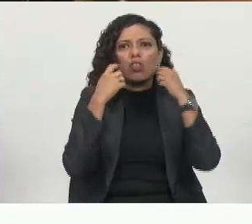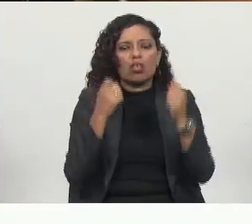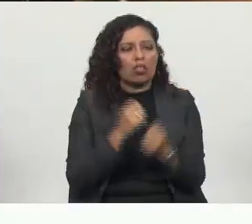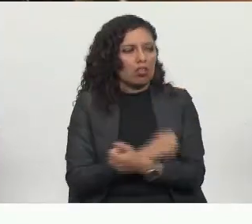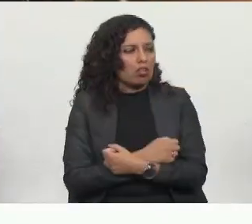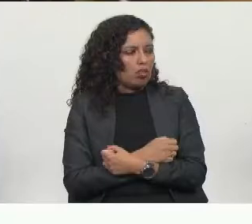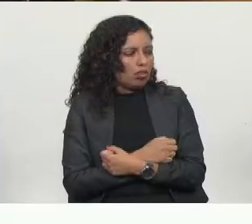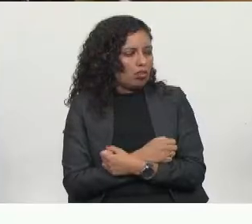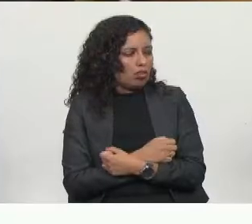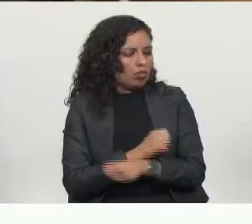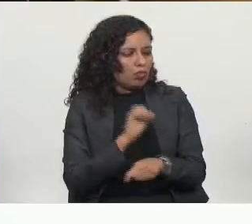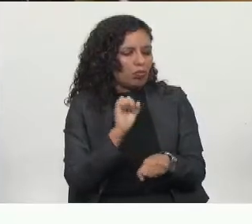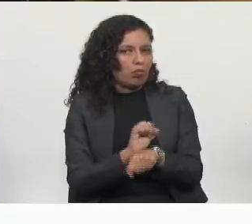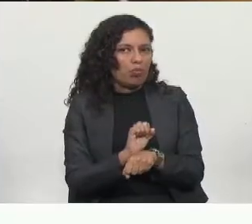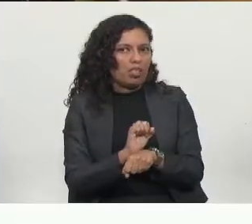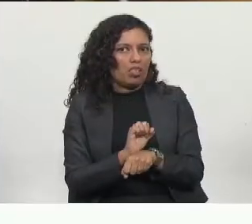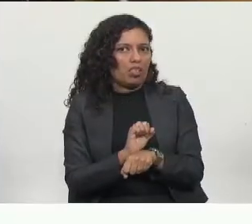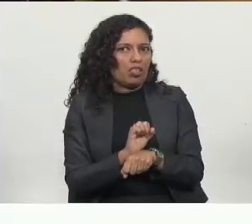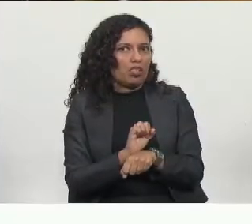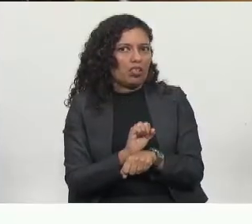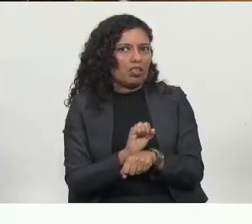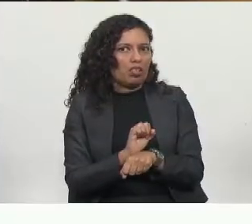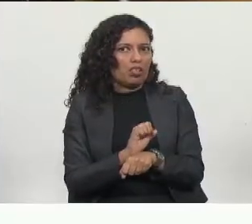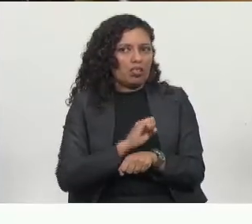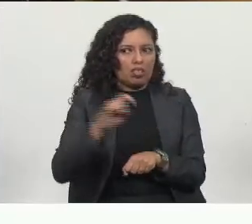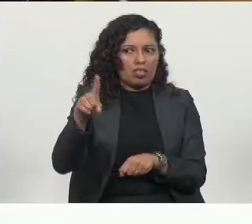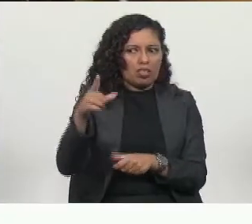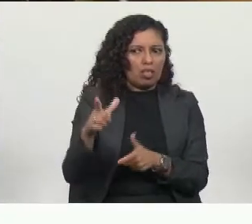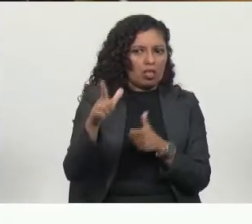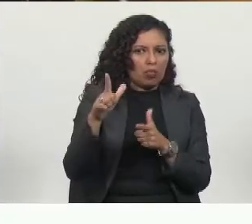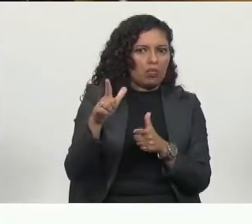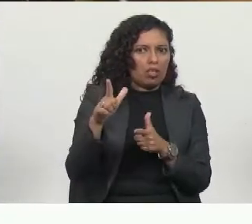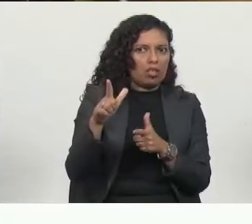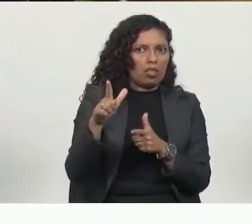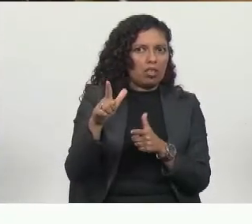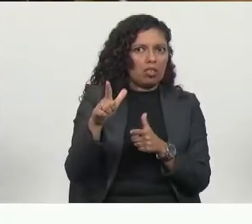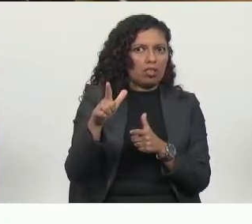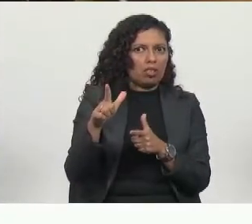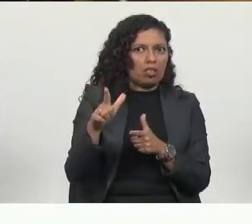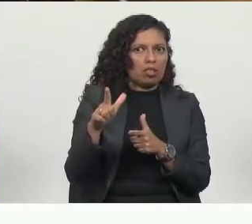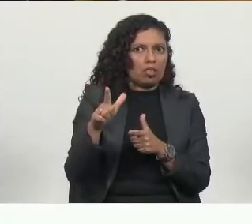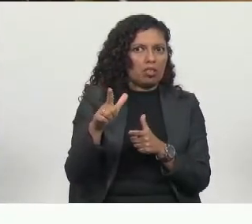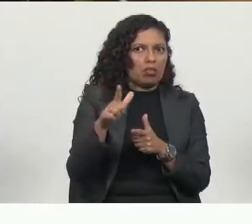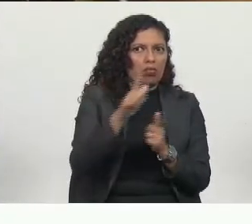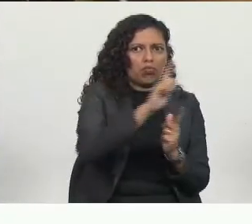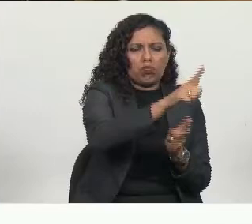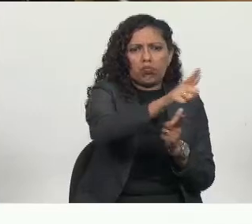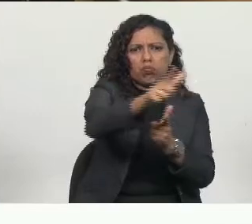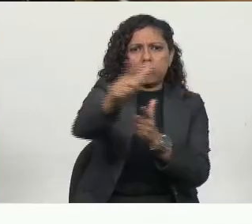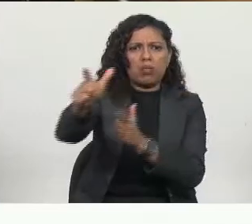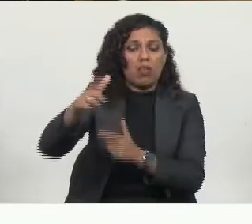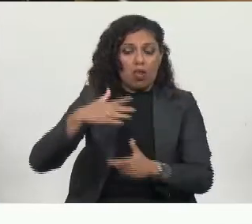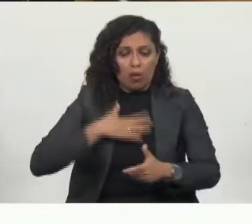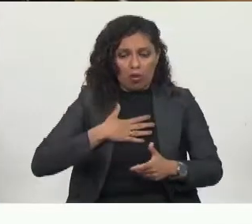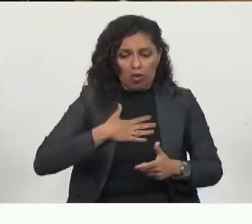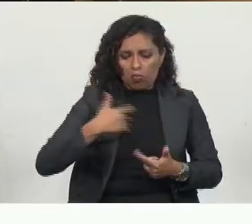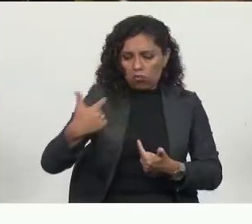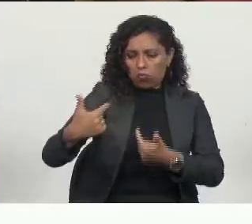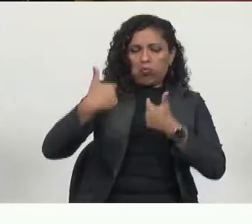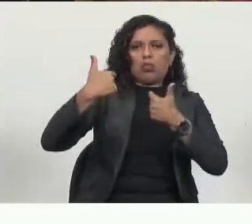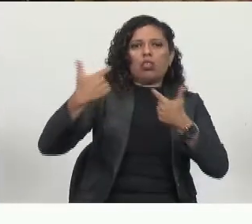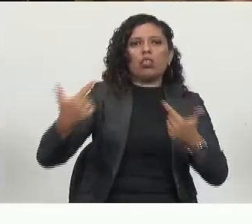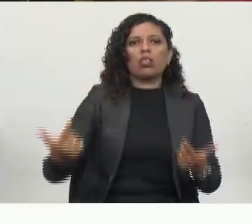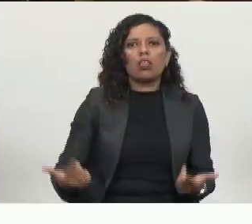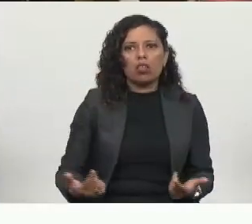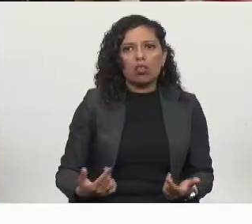da SEDAI. Falei, Jesus, primeira coisa que me veio à cabeça: se esse cara estiver armado, ele vai meter a mão na arma, e se ele começar a dar no cara, vai pegar em mim. E eu já